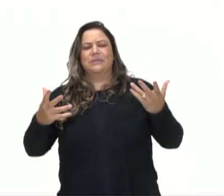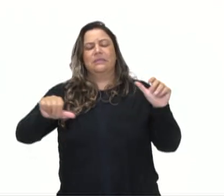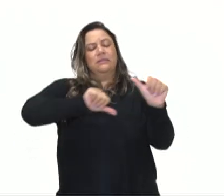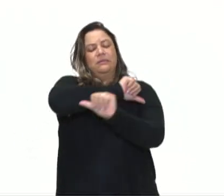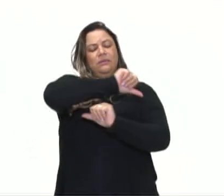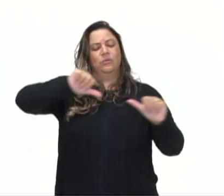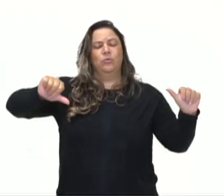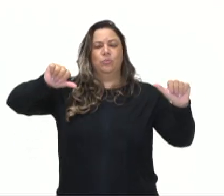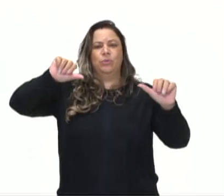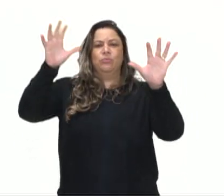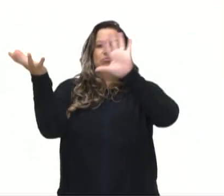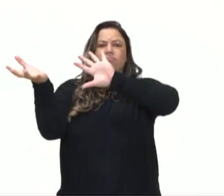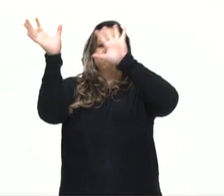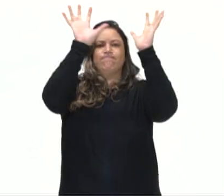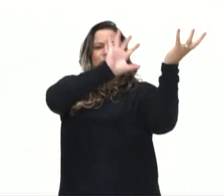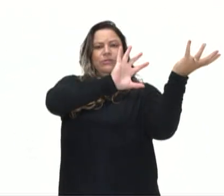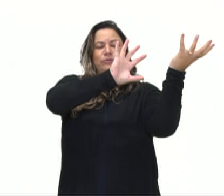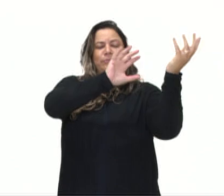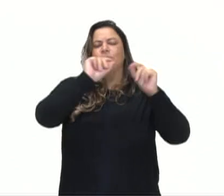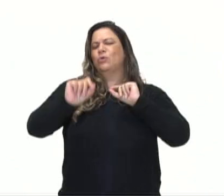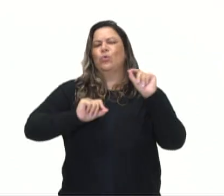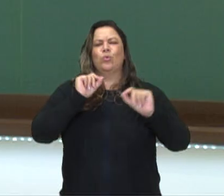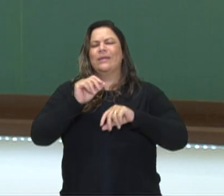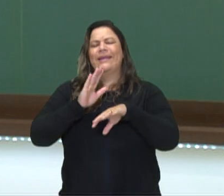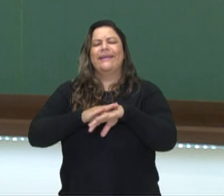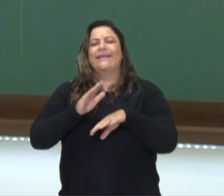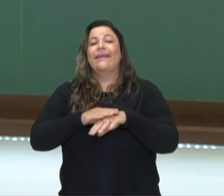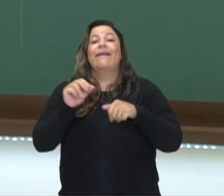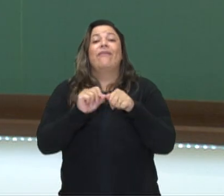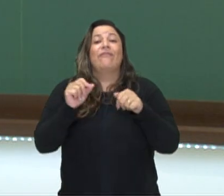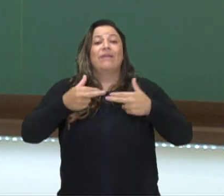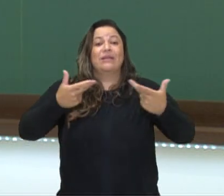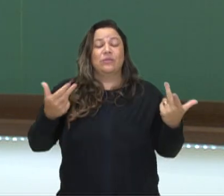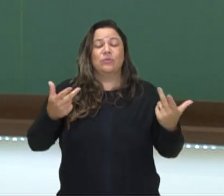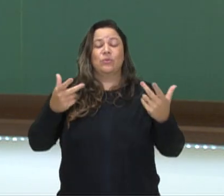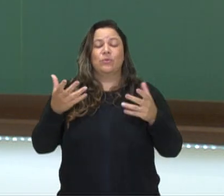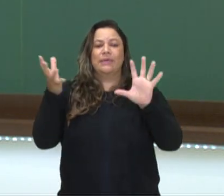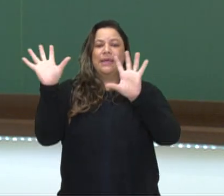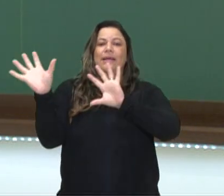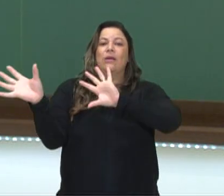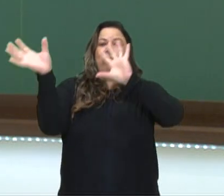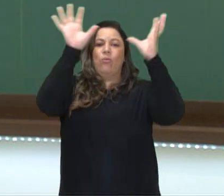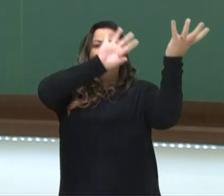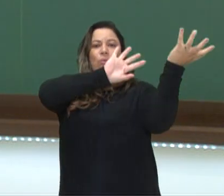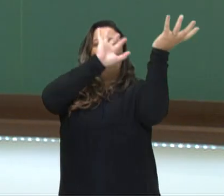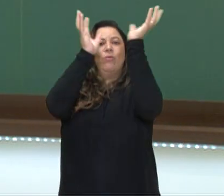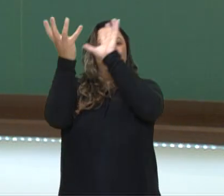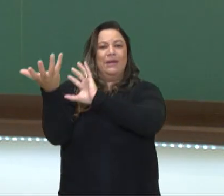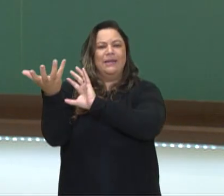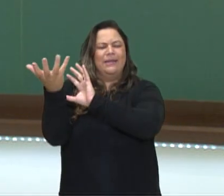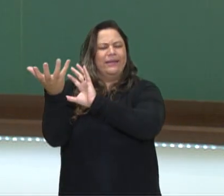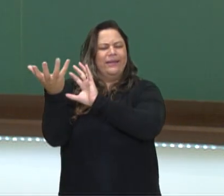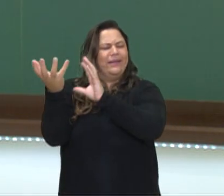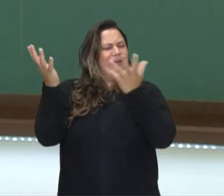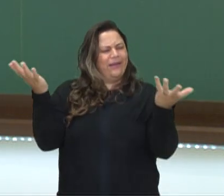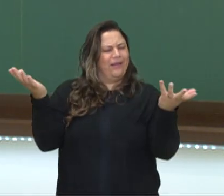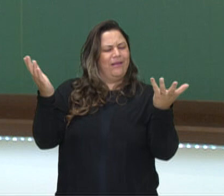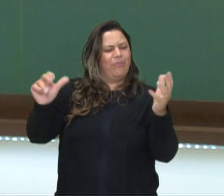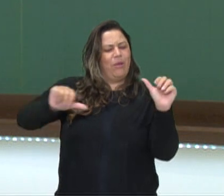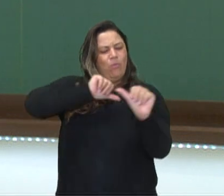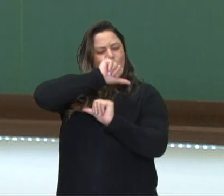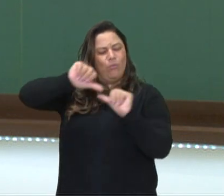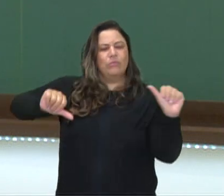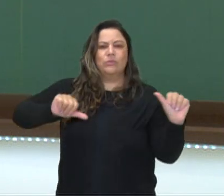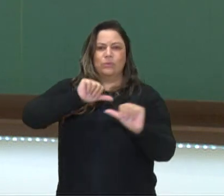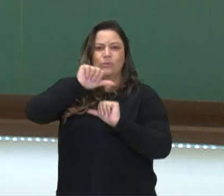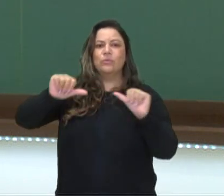mudanças climáticas globais? O que faz com que o clima no nosso planeta ele venha a sofrer alterações?